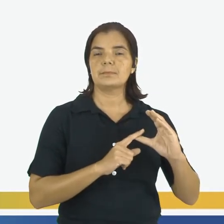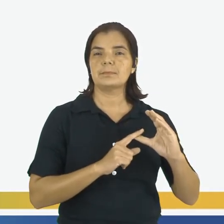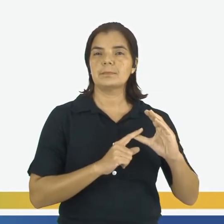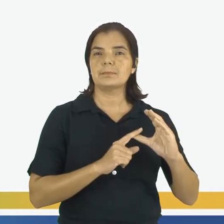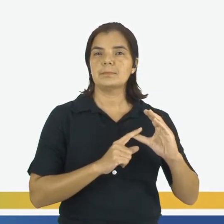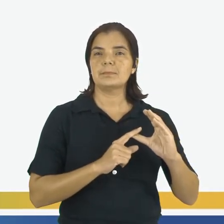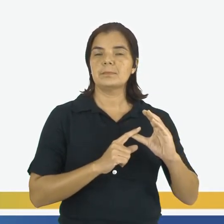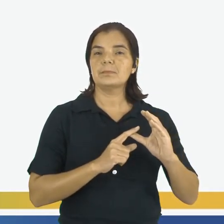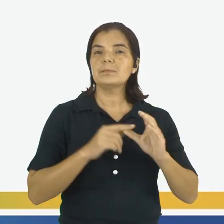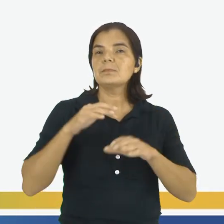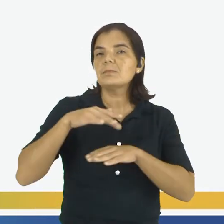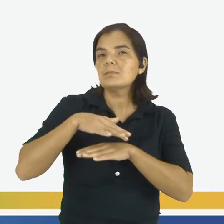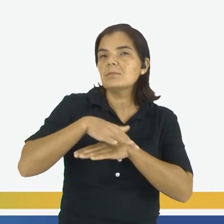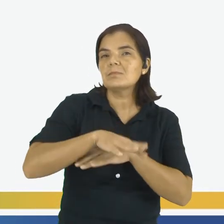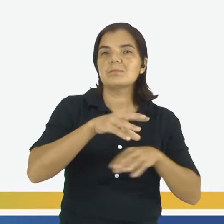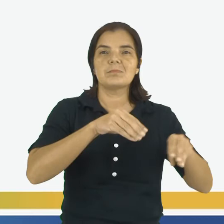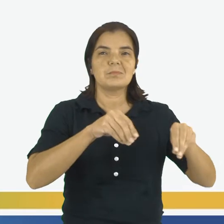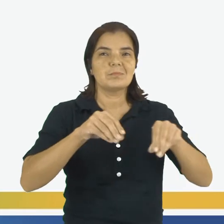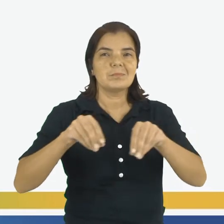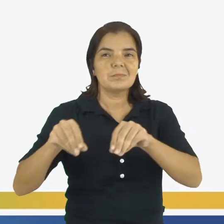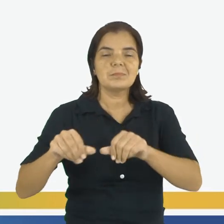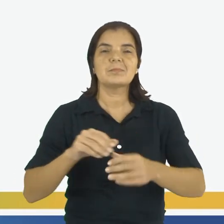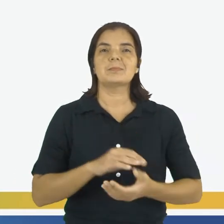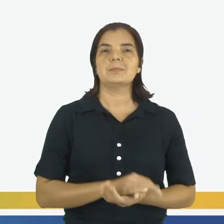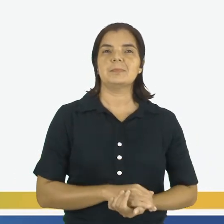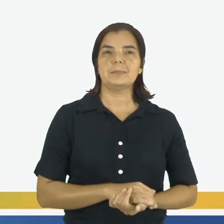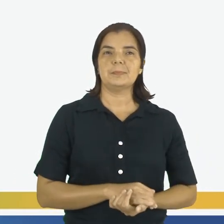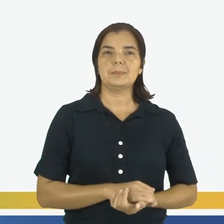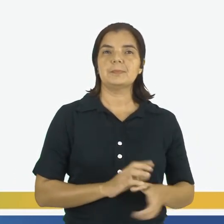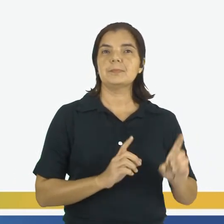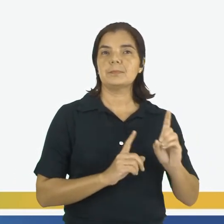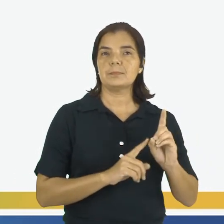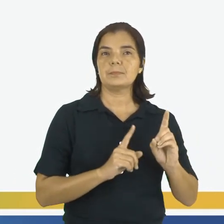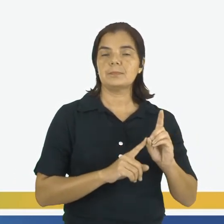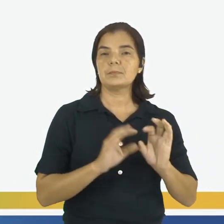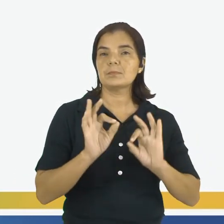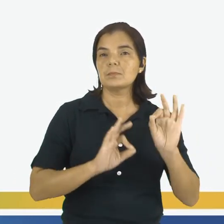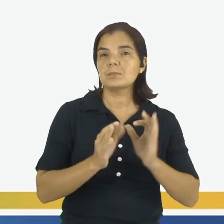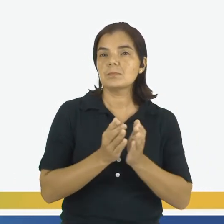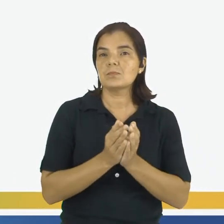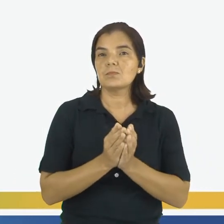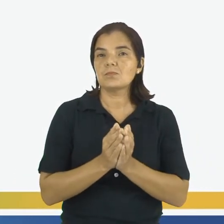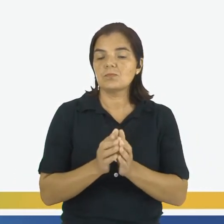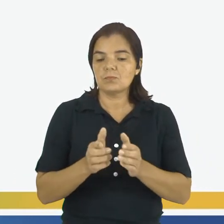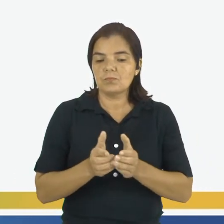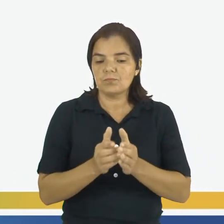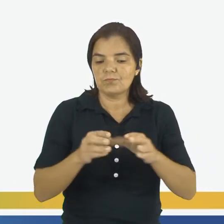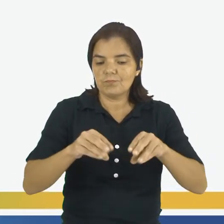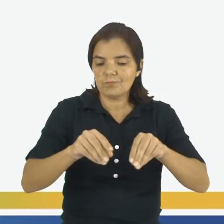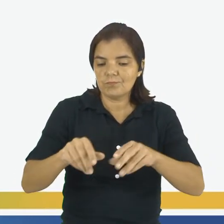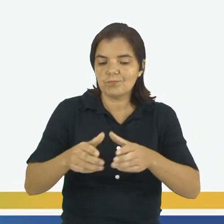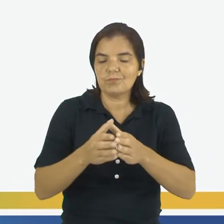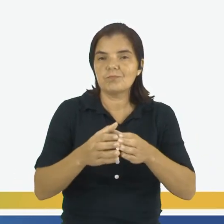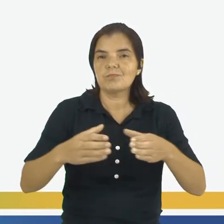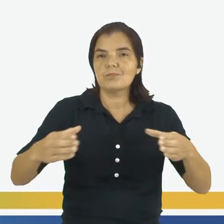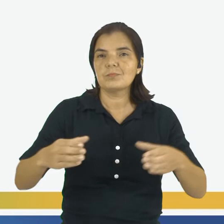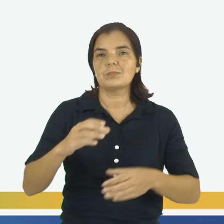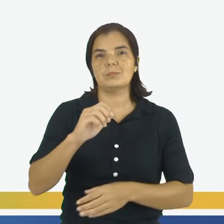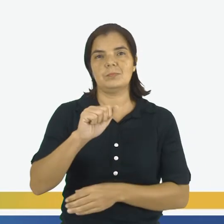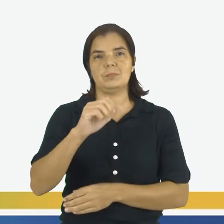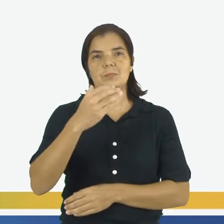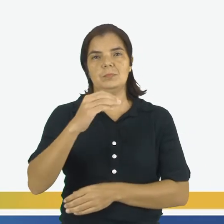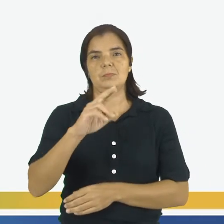C, para a irrigação de terras? E D, a formação de açudes. E